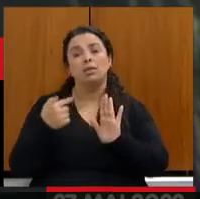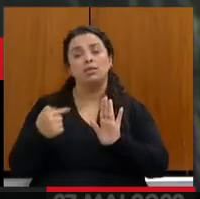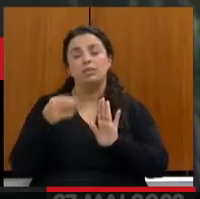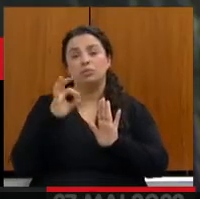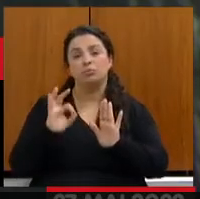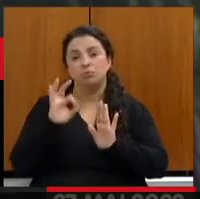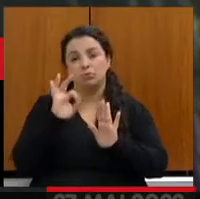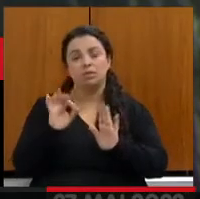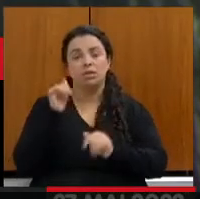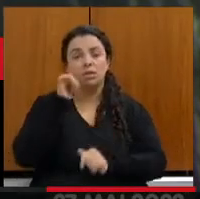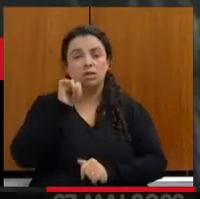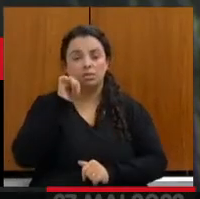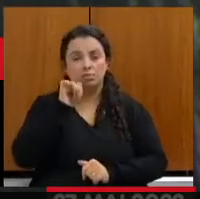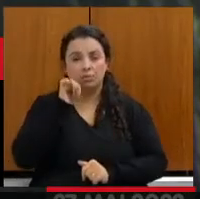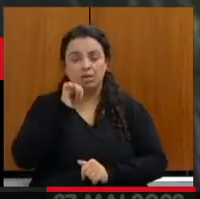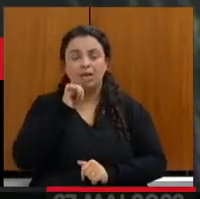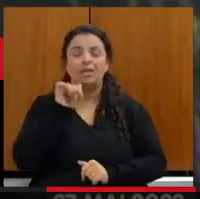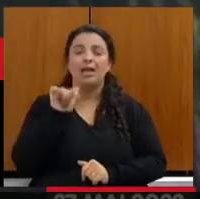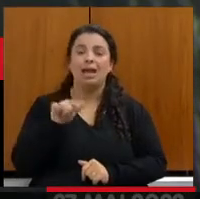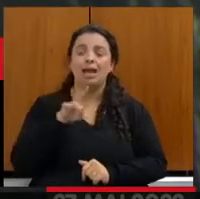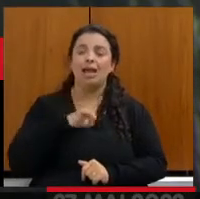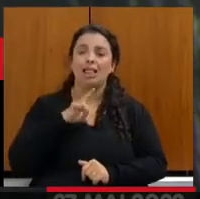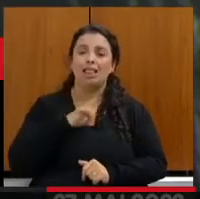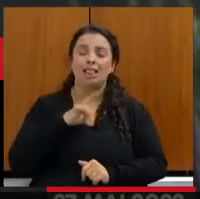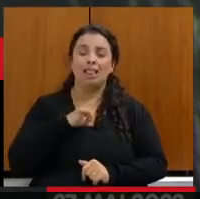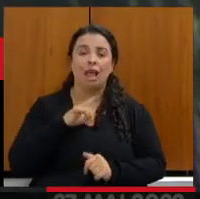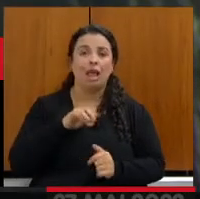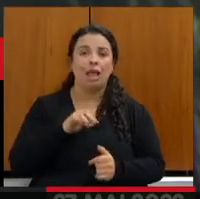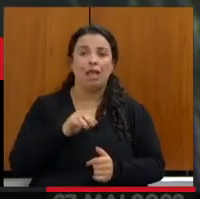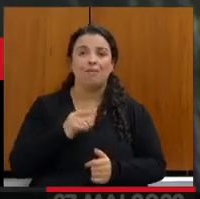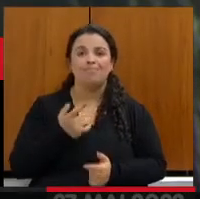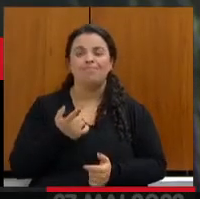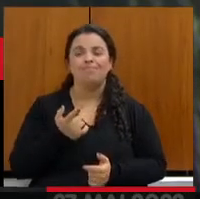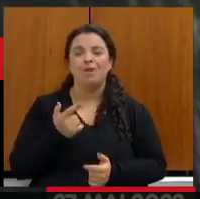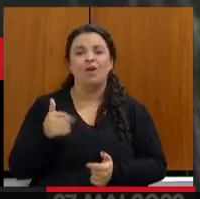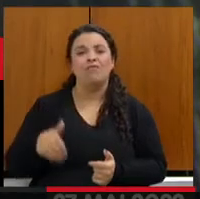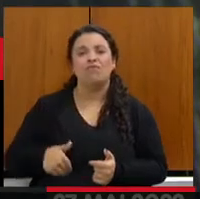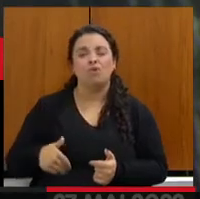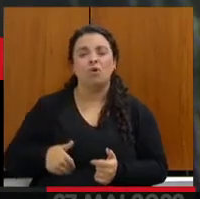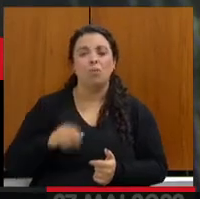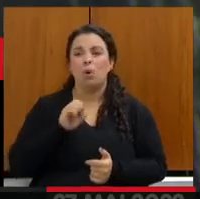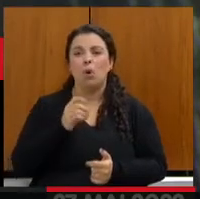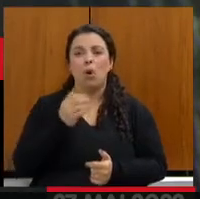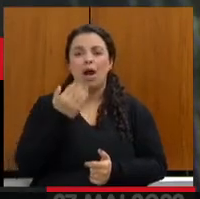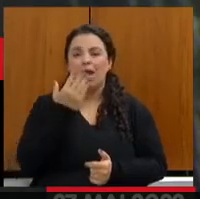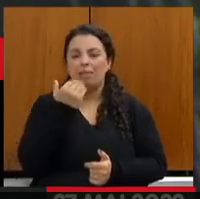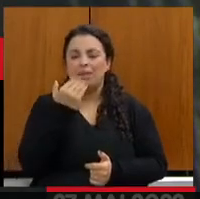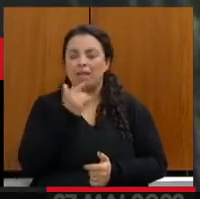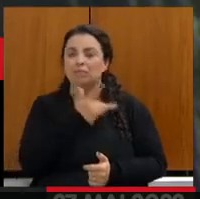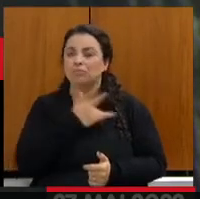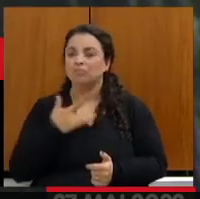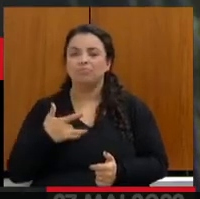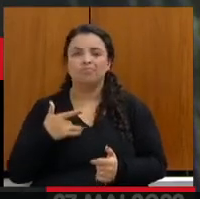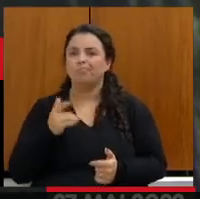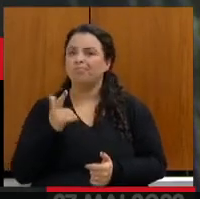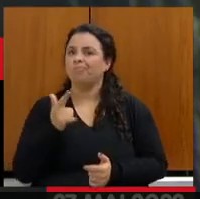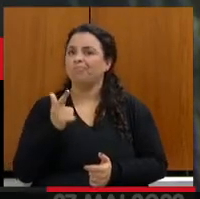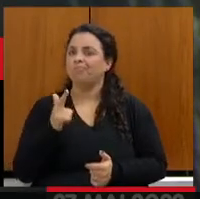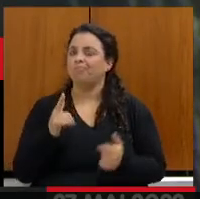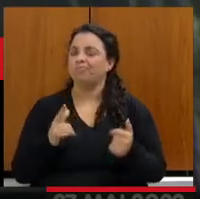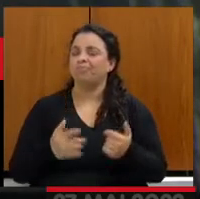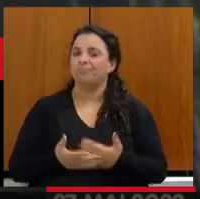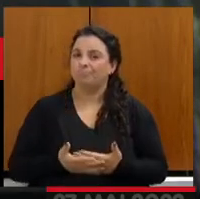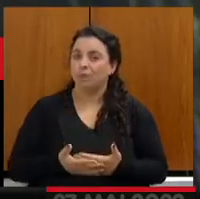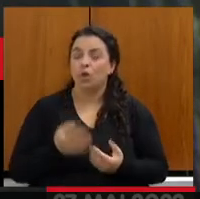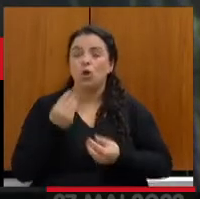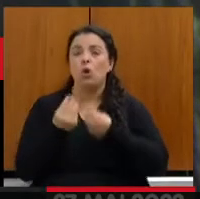país vivem em situação de insegurança alimentar como fazer com que essa Mulher trabalhadora mas que